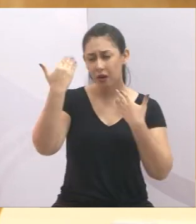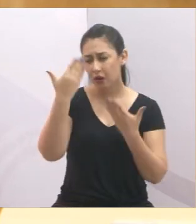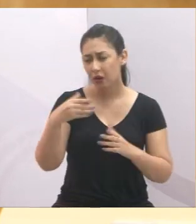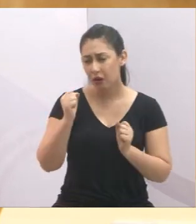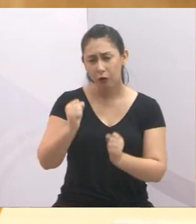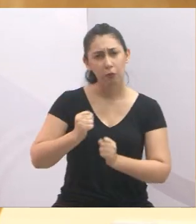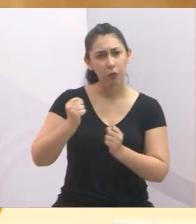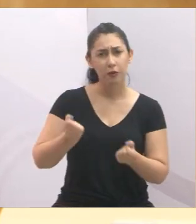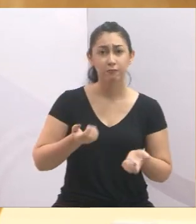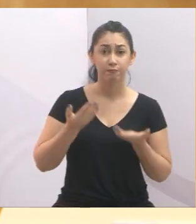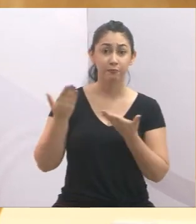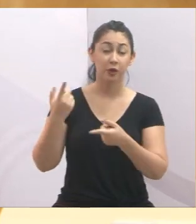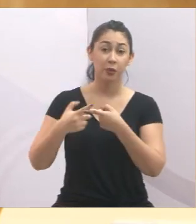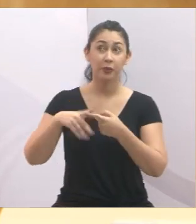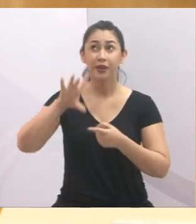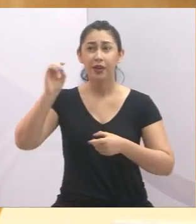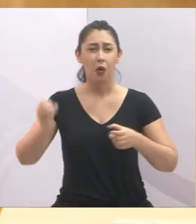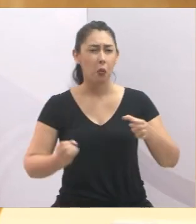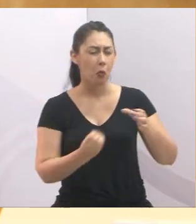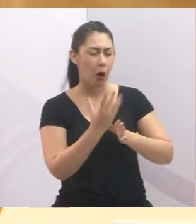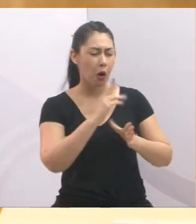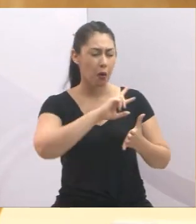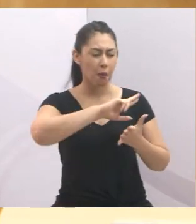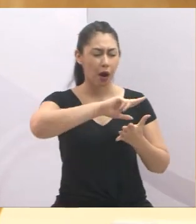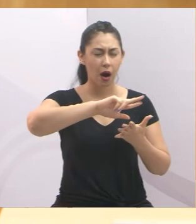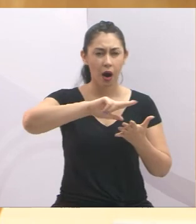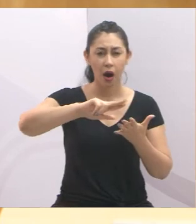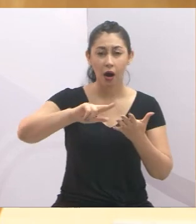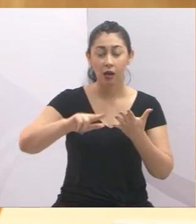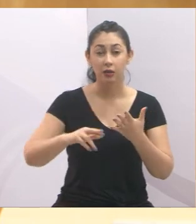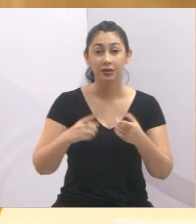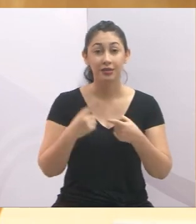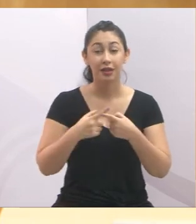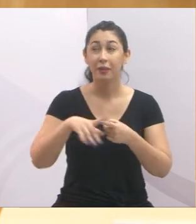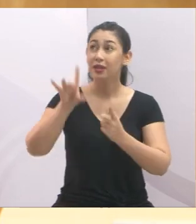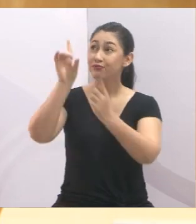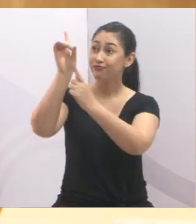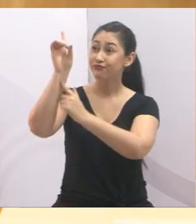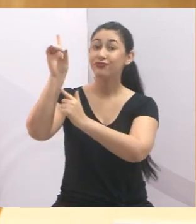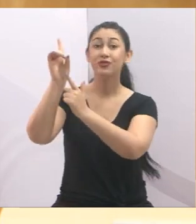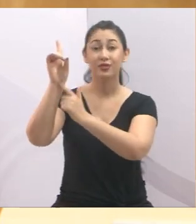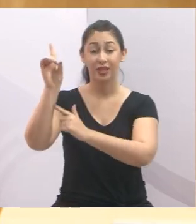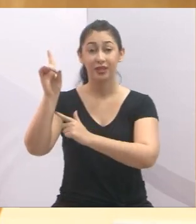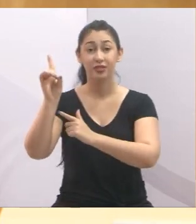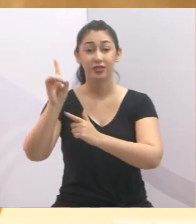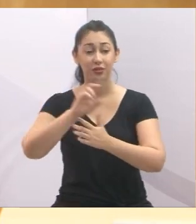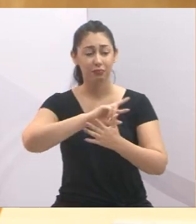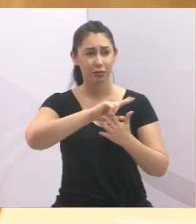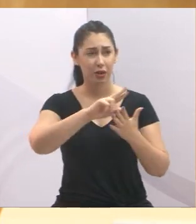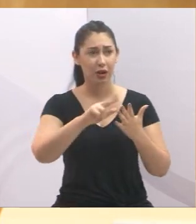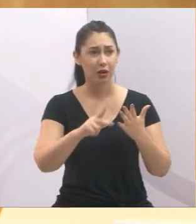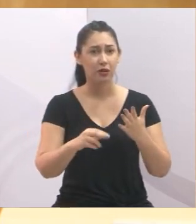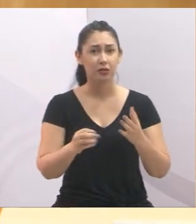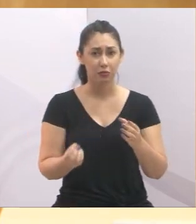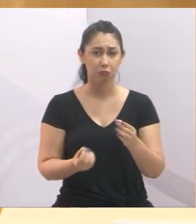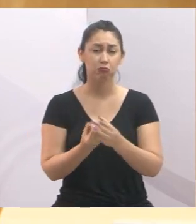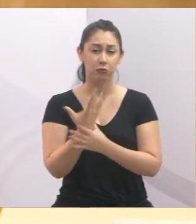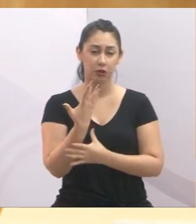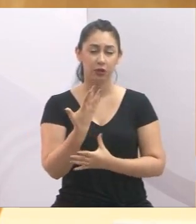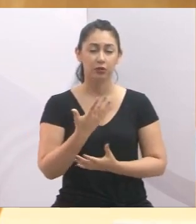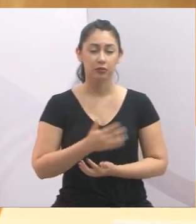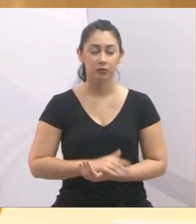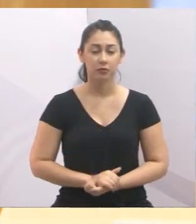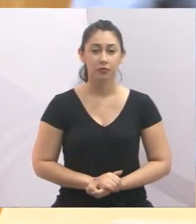poder, porque tu criaste todas as coisas e por tua vontade existiram e foram criadas.